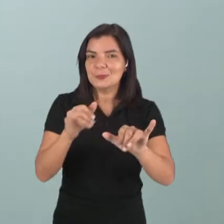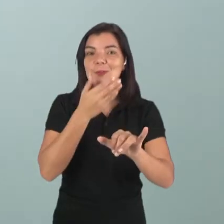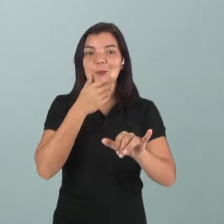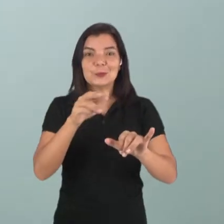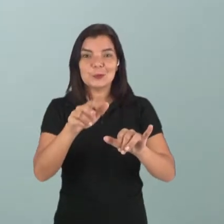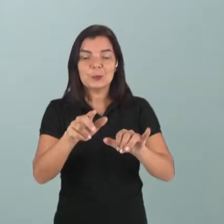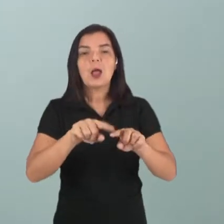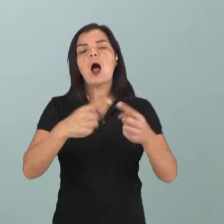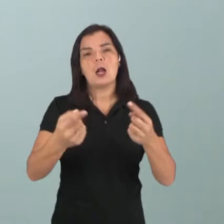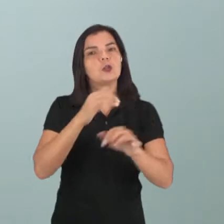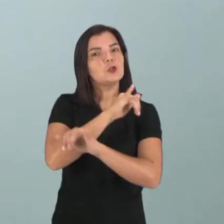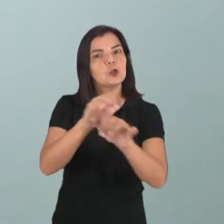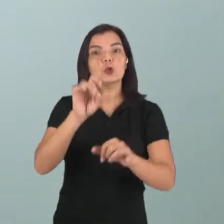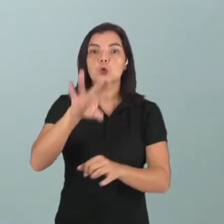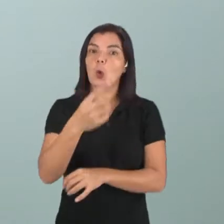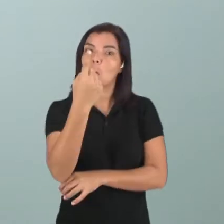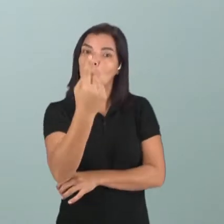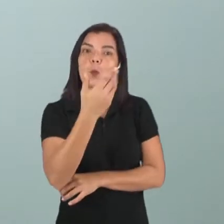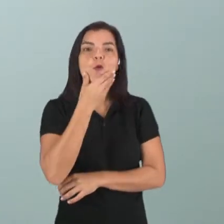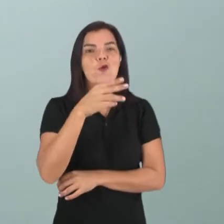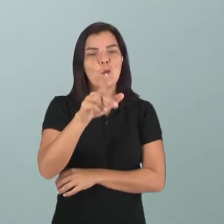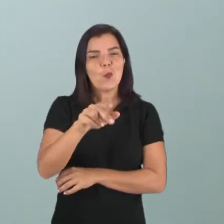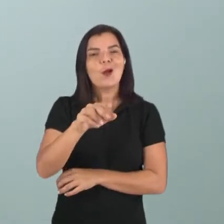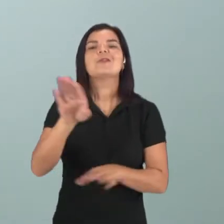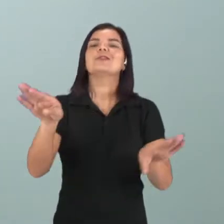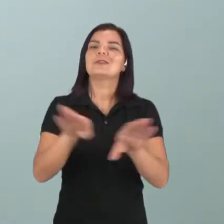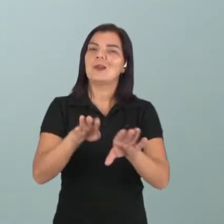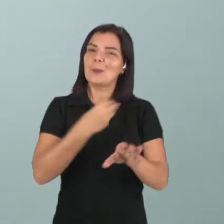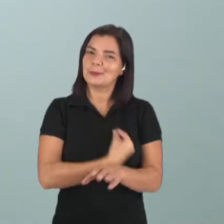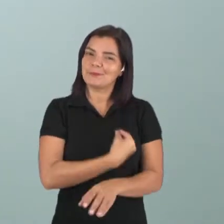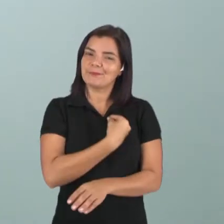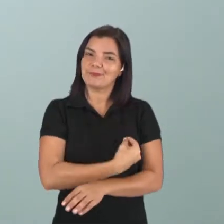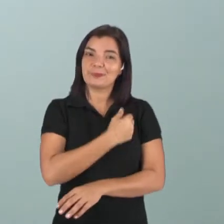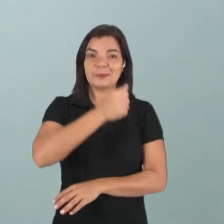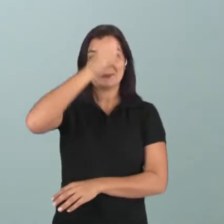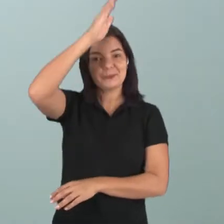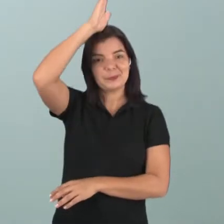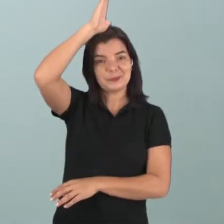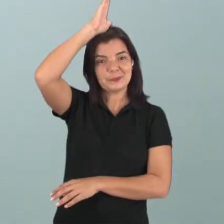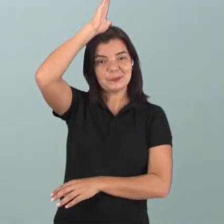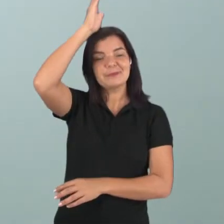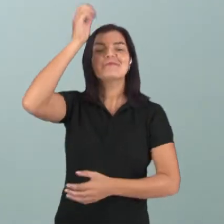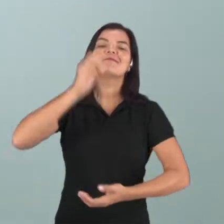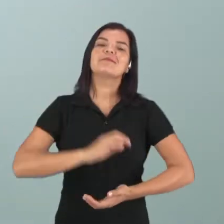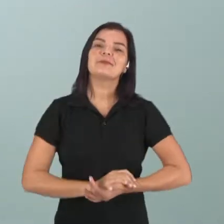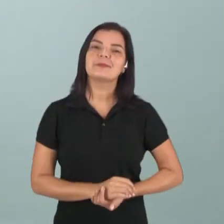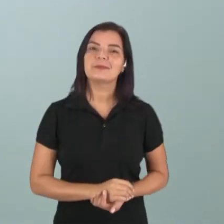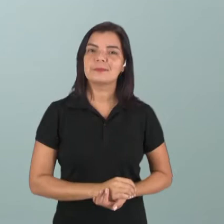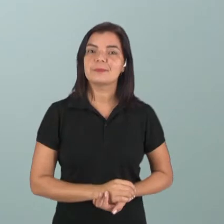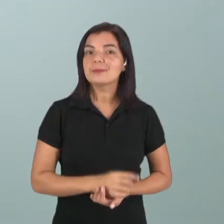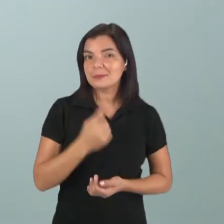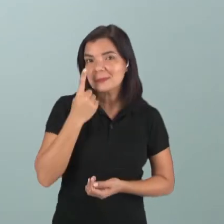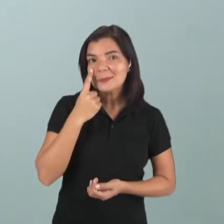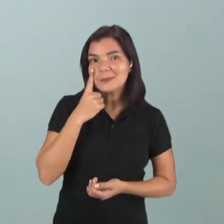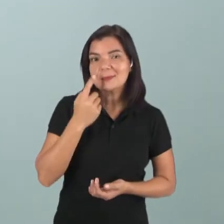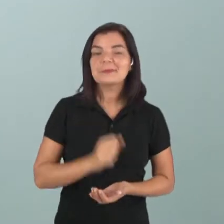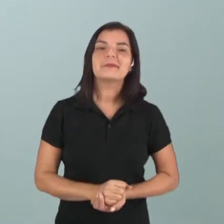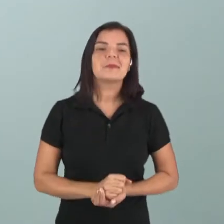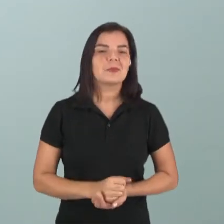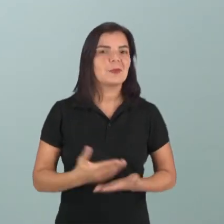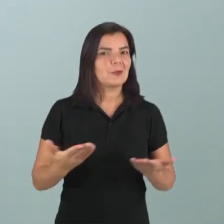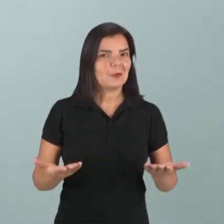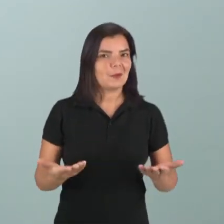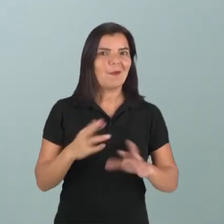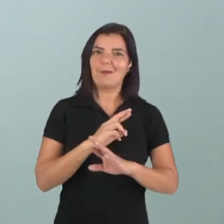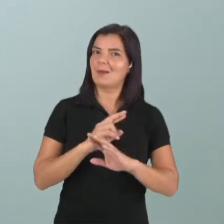irmão. Além dele te dizer que ele só tem um irmão, ele está dizendo para você assim, ó, esse meu irmão ele não mora aqui não, ele mora em Roma, tá vendo? Então,